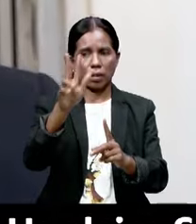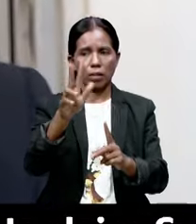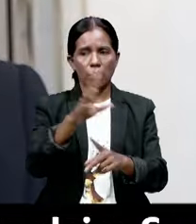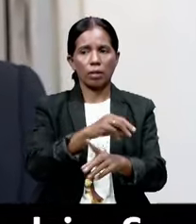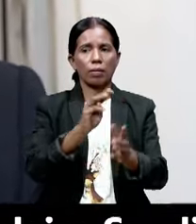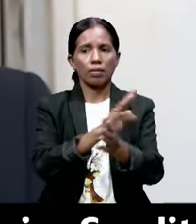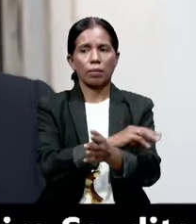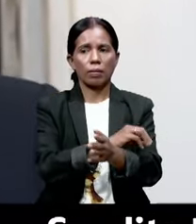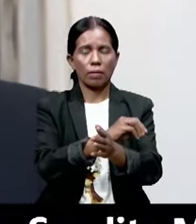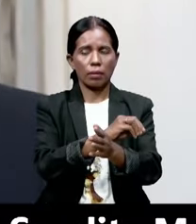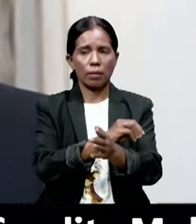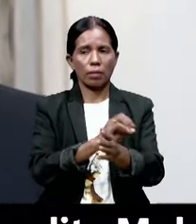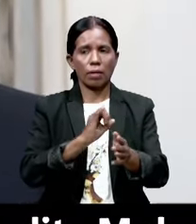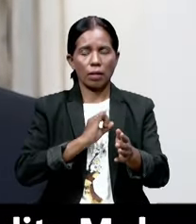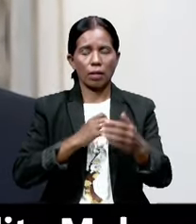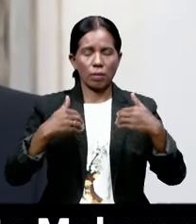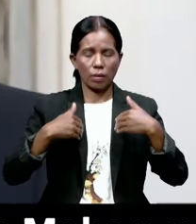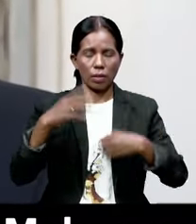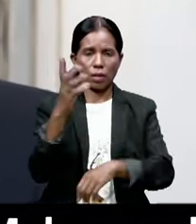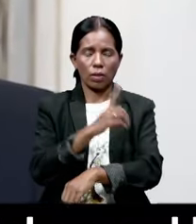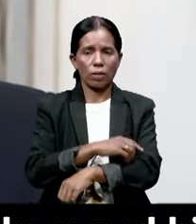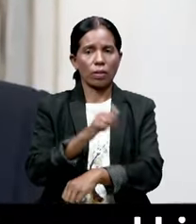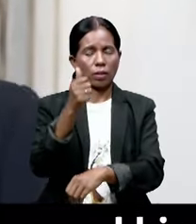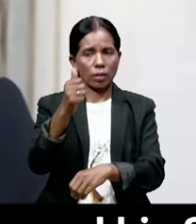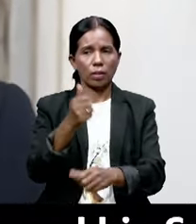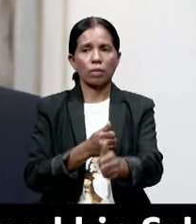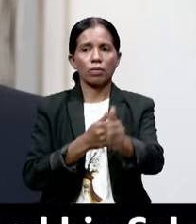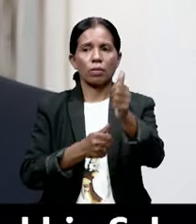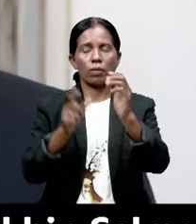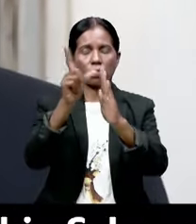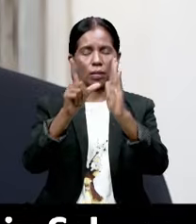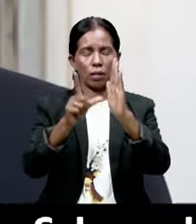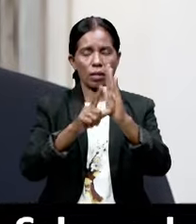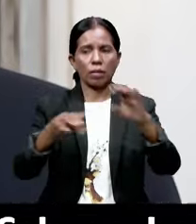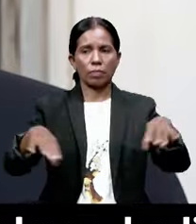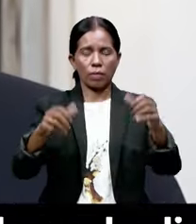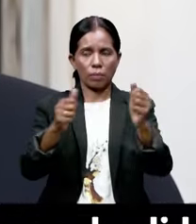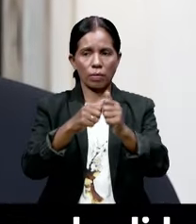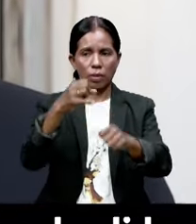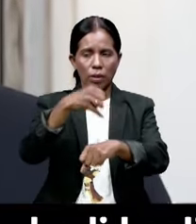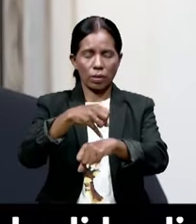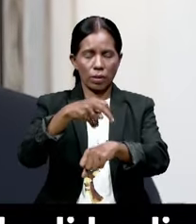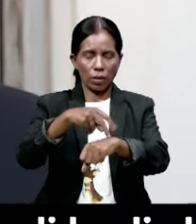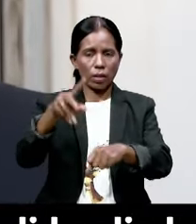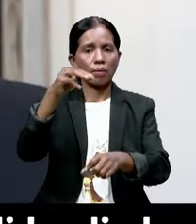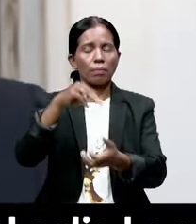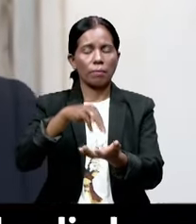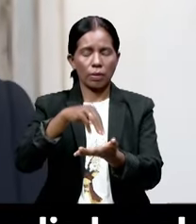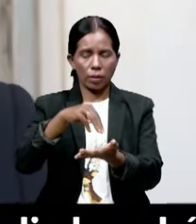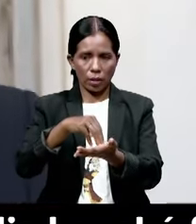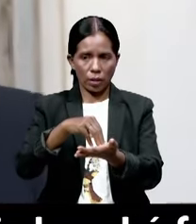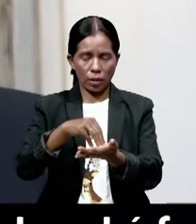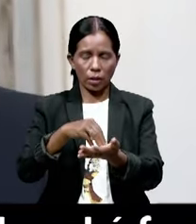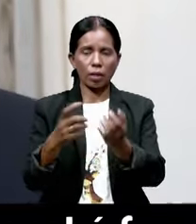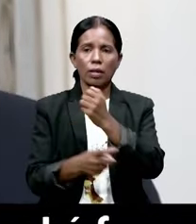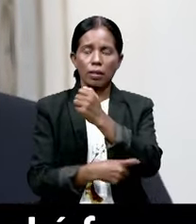maio de Bacotok, ao ia 10 dias, tuir lei cooperação internacional em matéria penal,